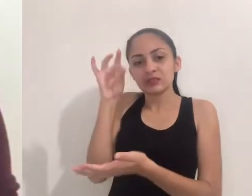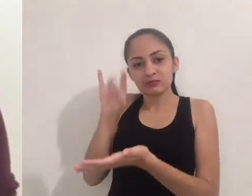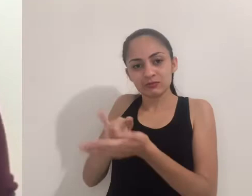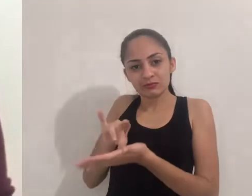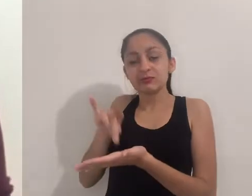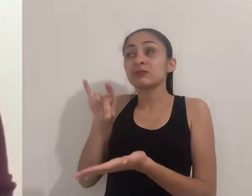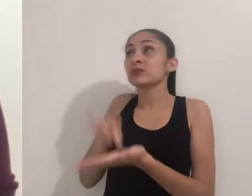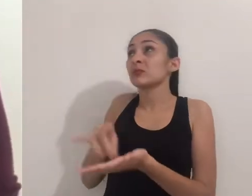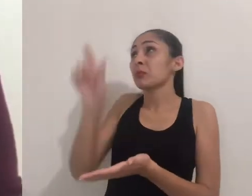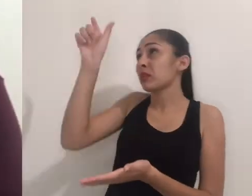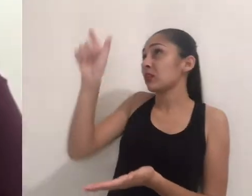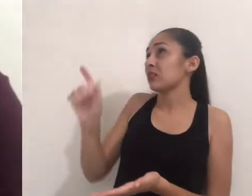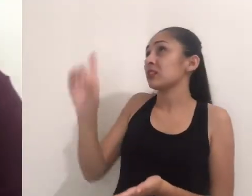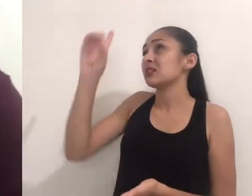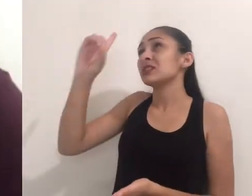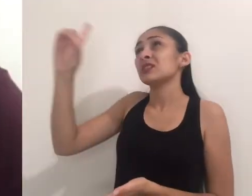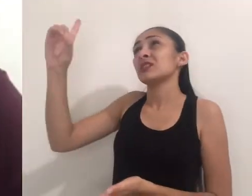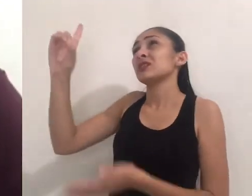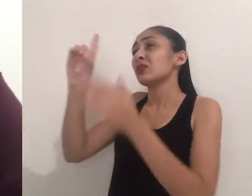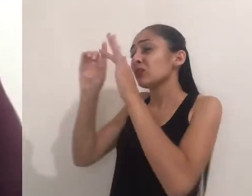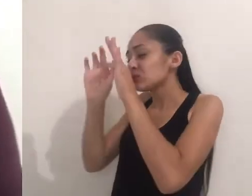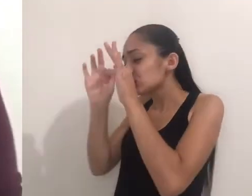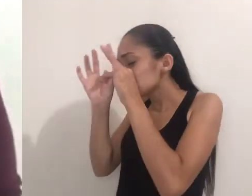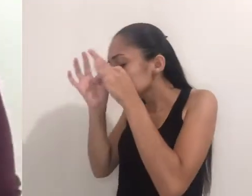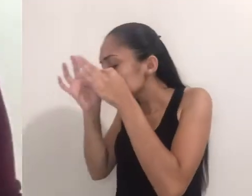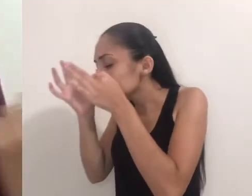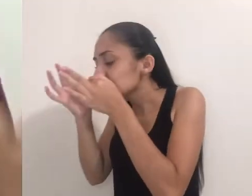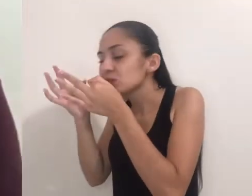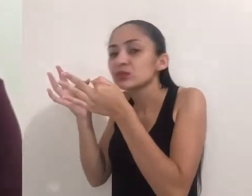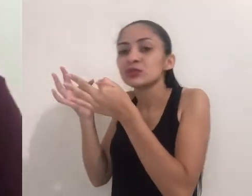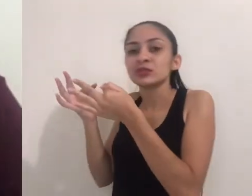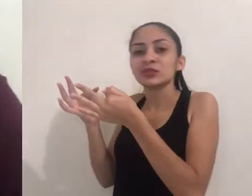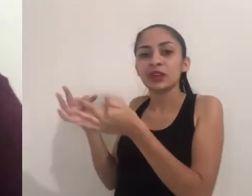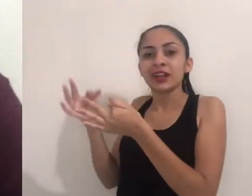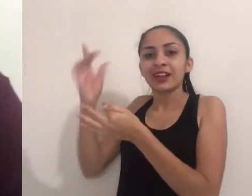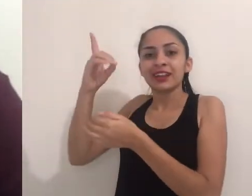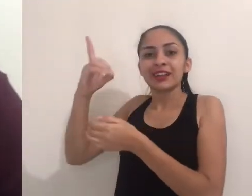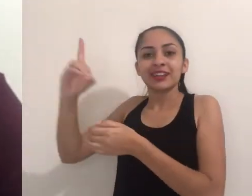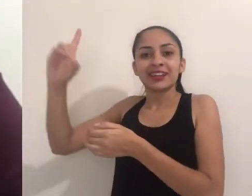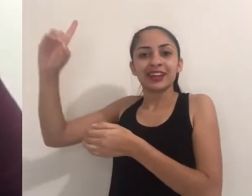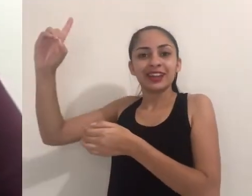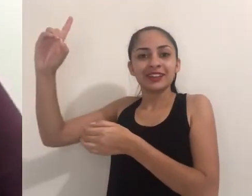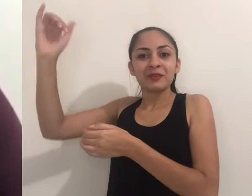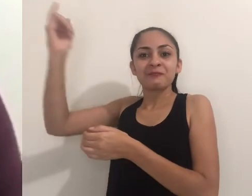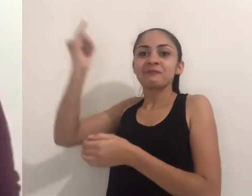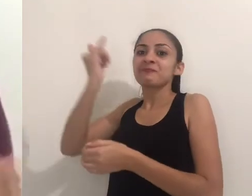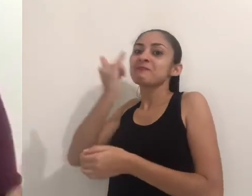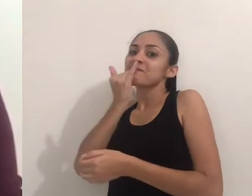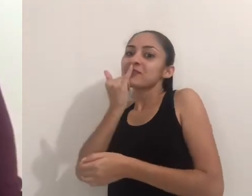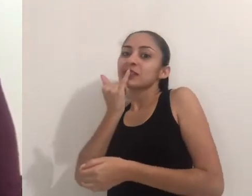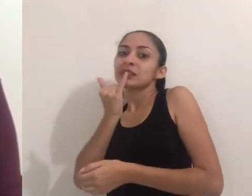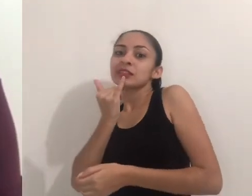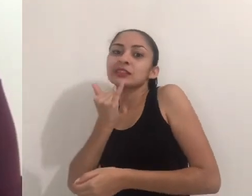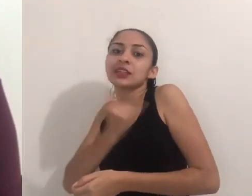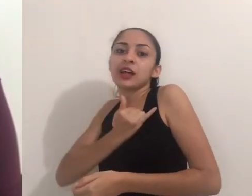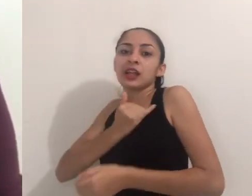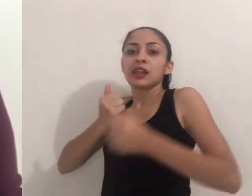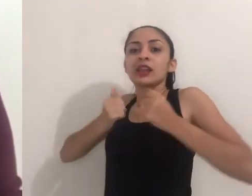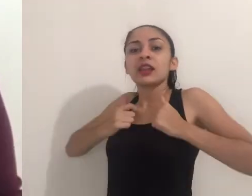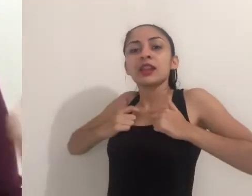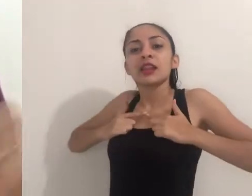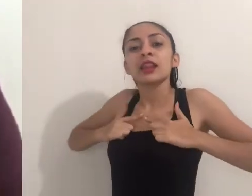se derrama na presença de Deus, Ele nos dá novas vestes. É isso que Jesus faz